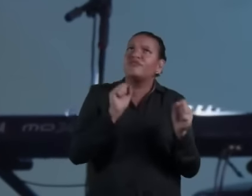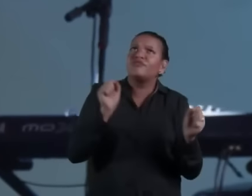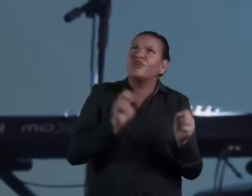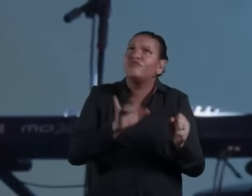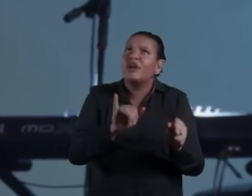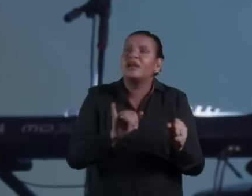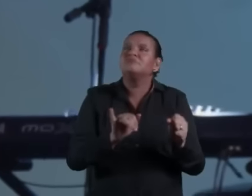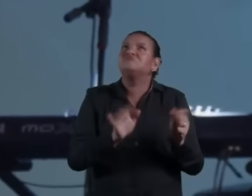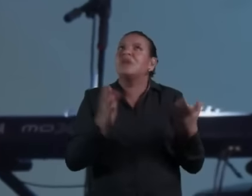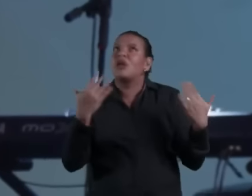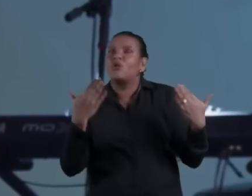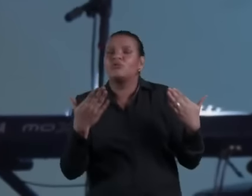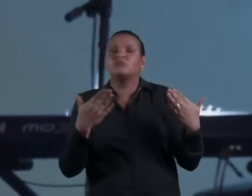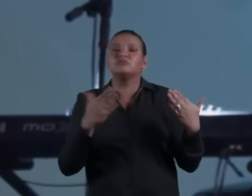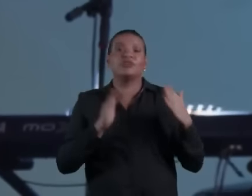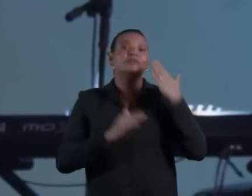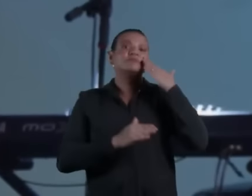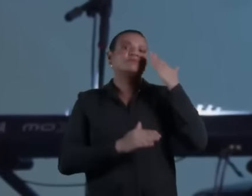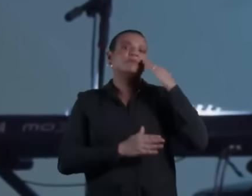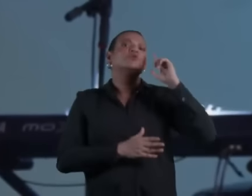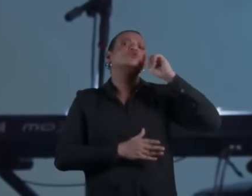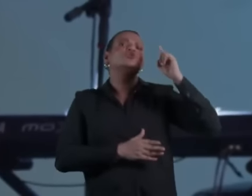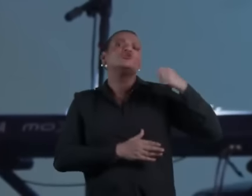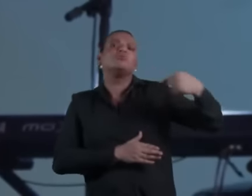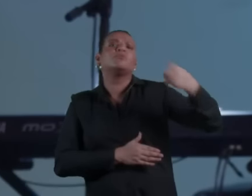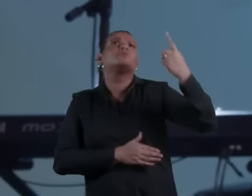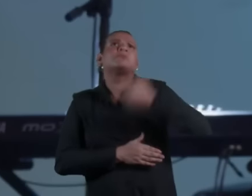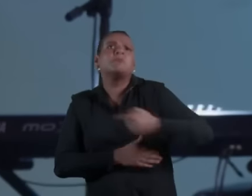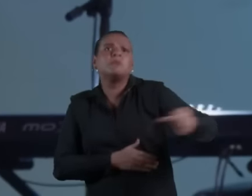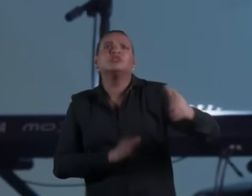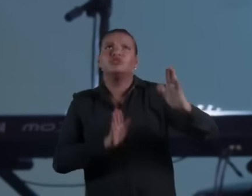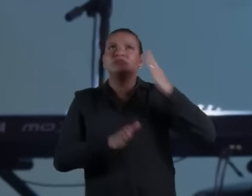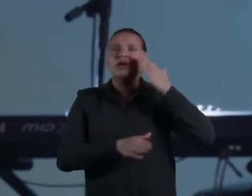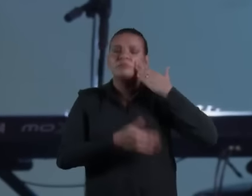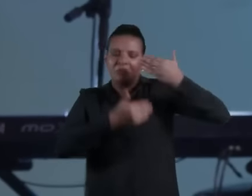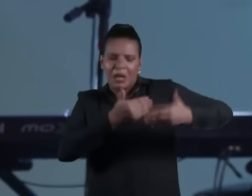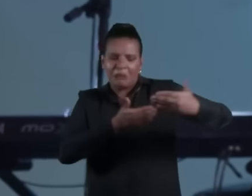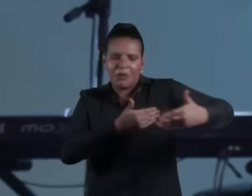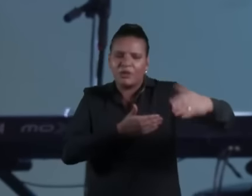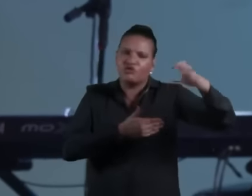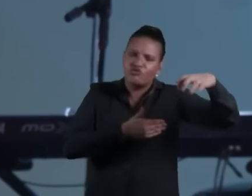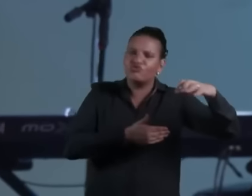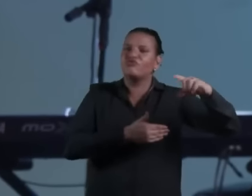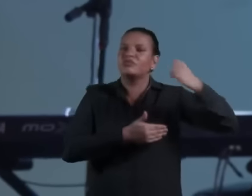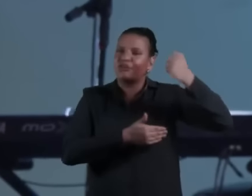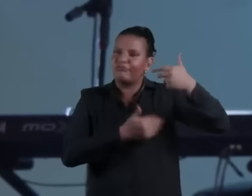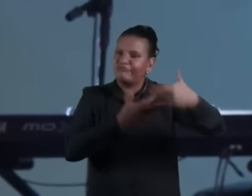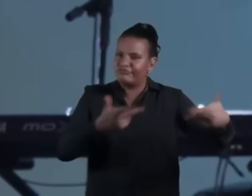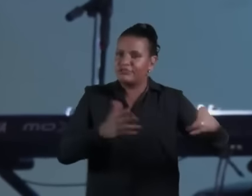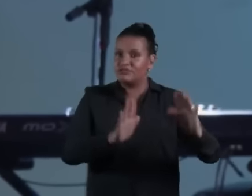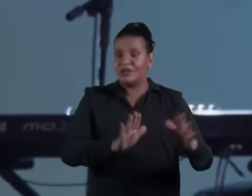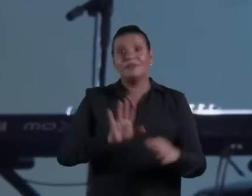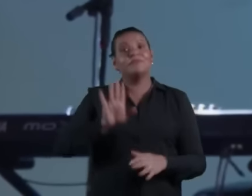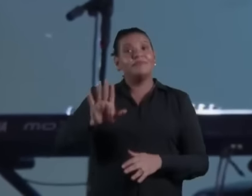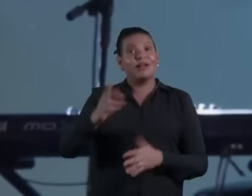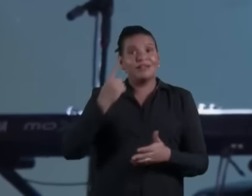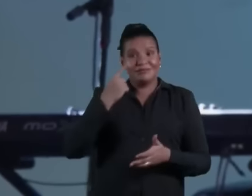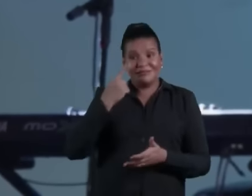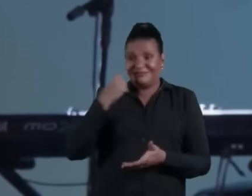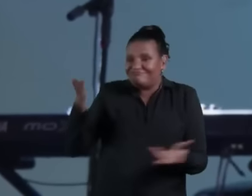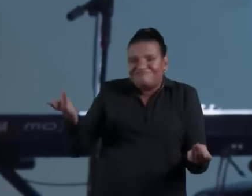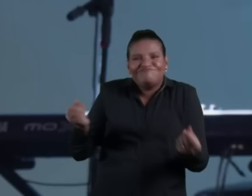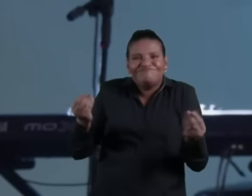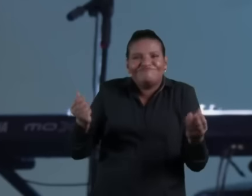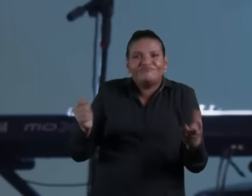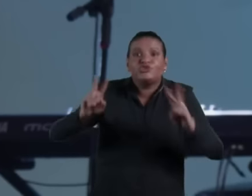próximos dias mas o mundo é muito ruim para discernir o que está acontecendo